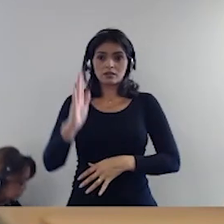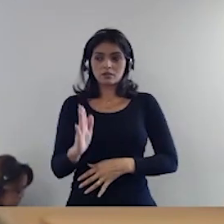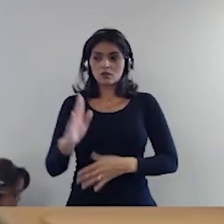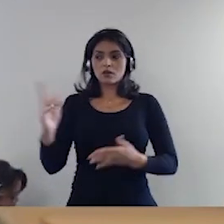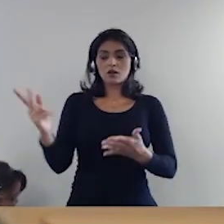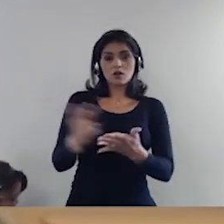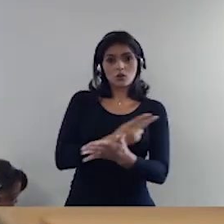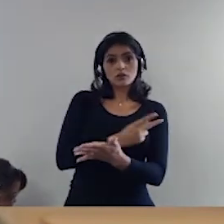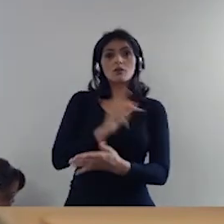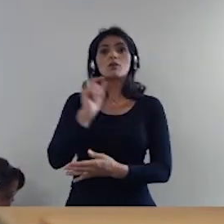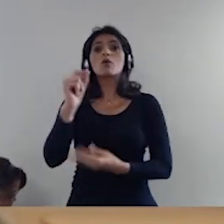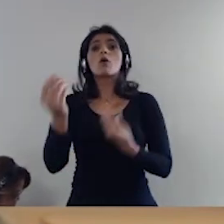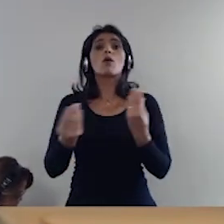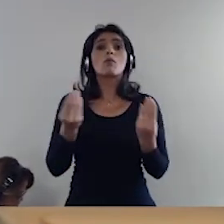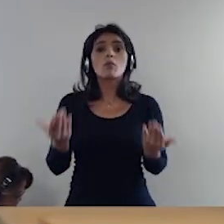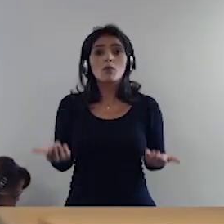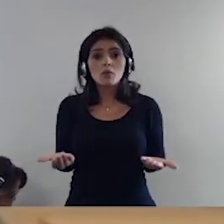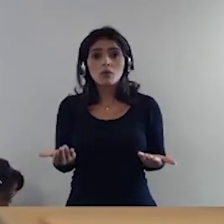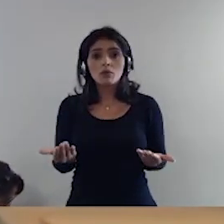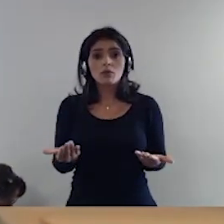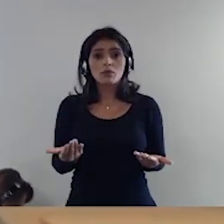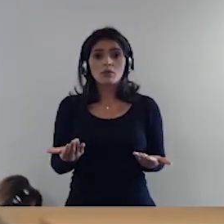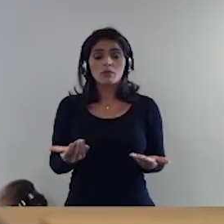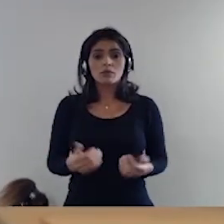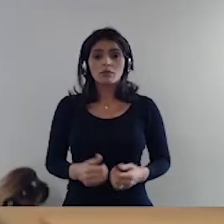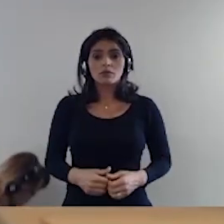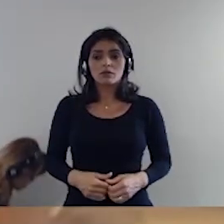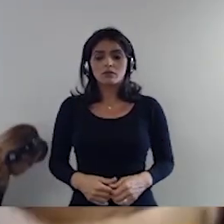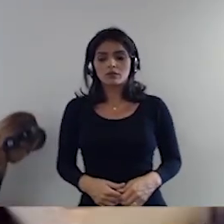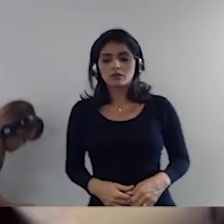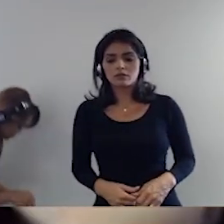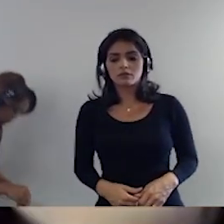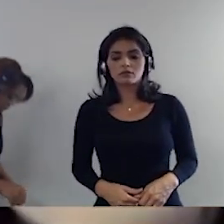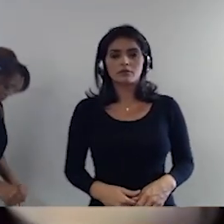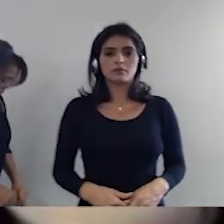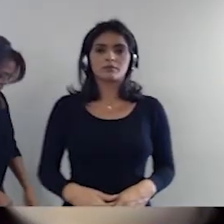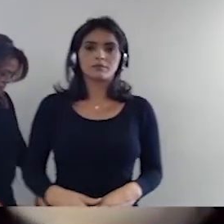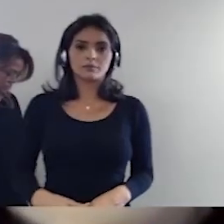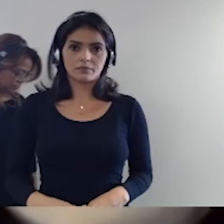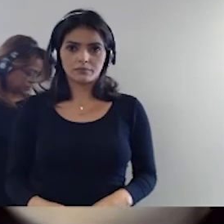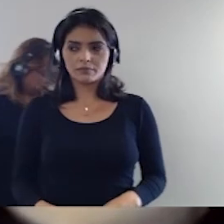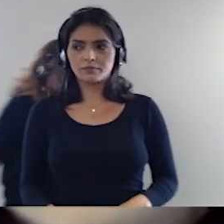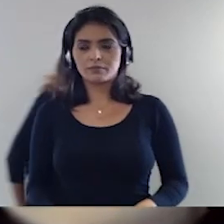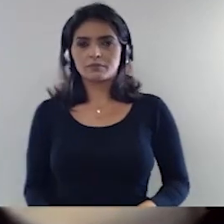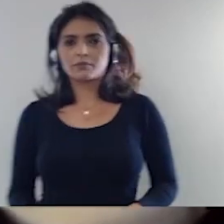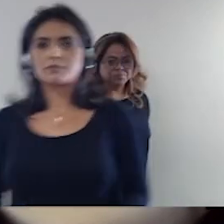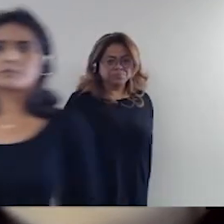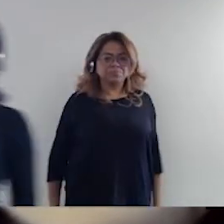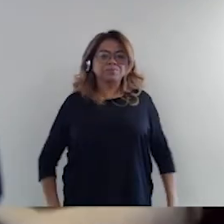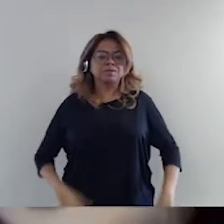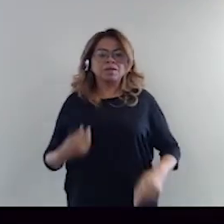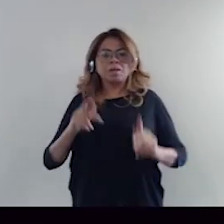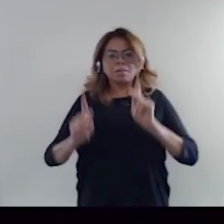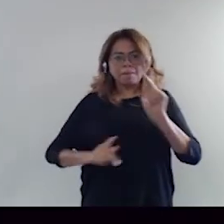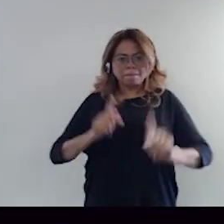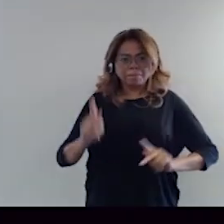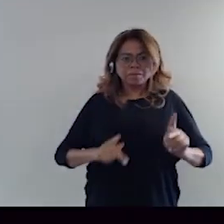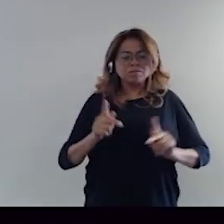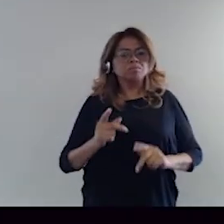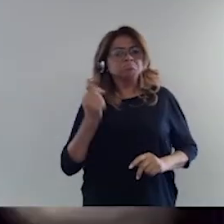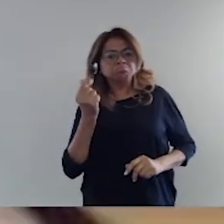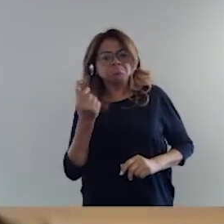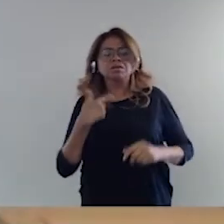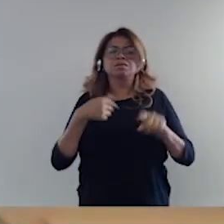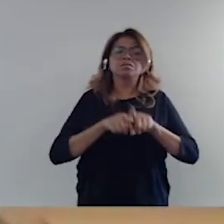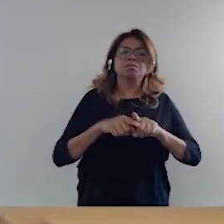se espalhou, sobretudo, no extrato mais elevado da população, nas pessoas mais abastadas que